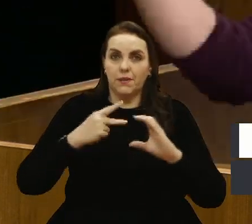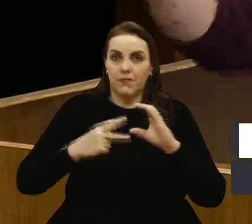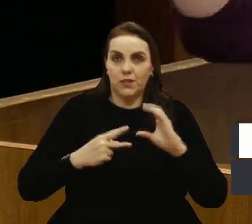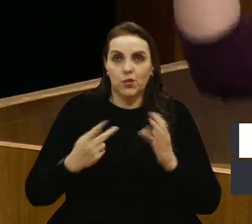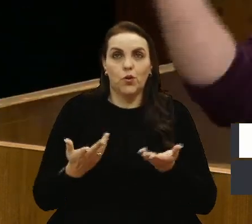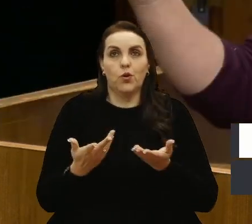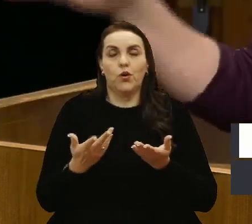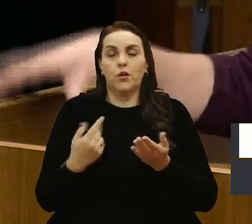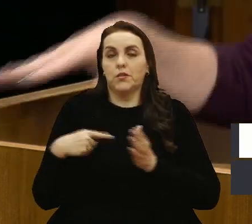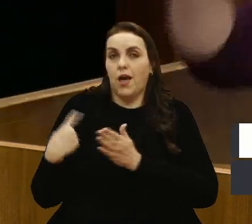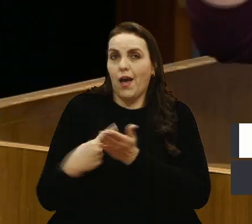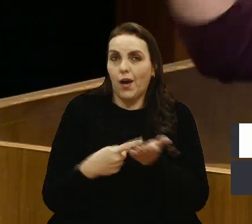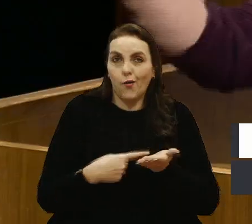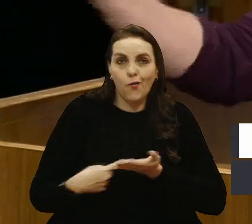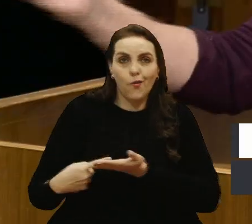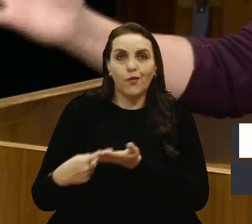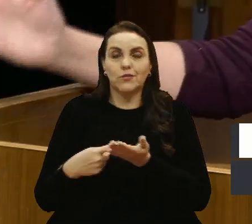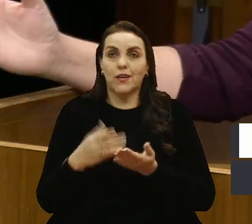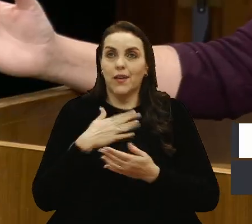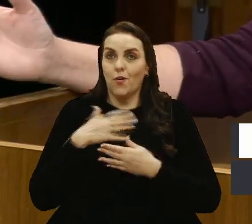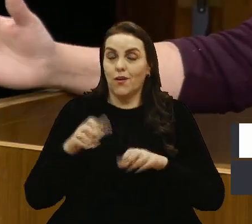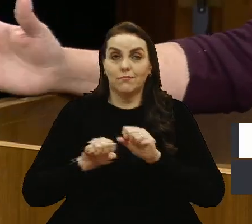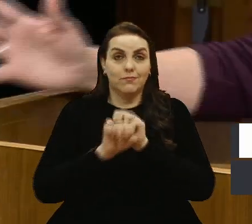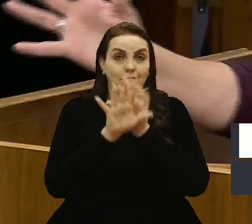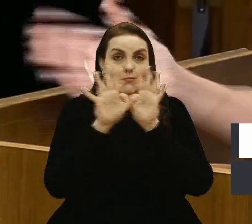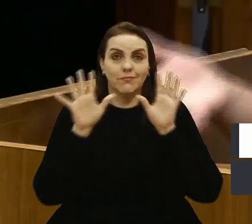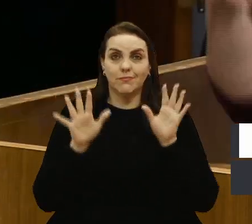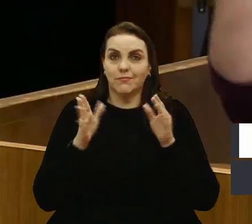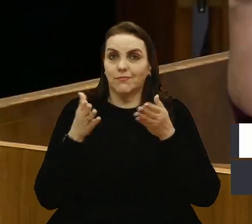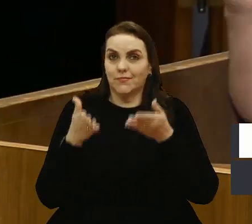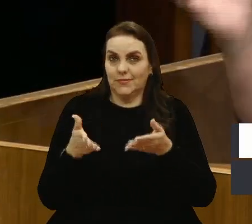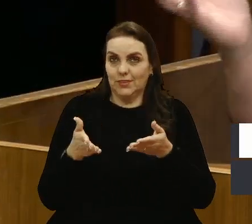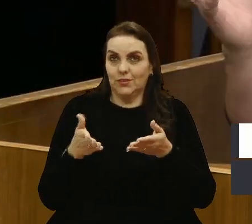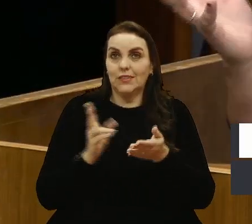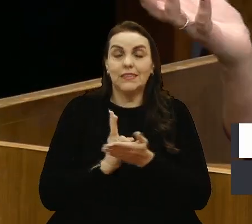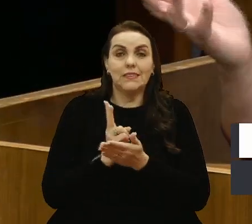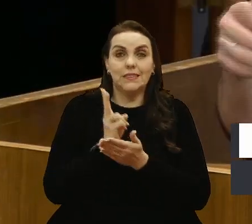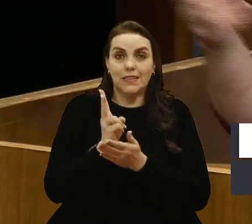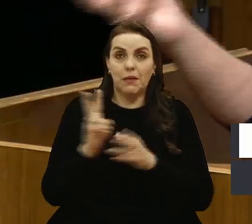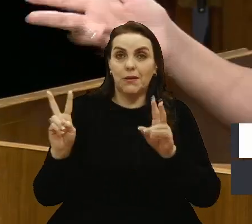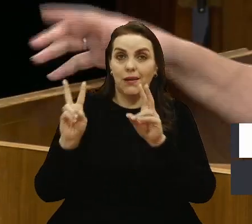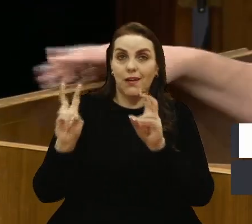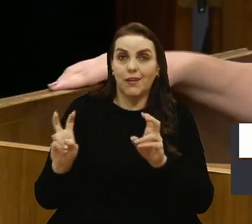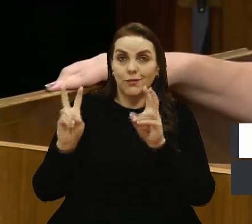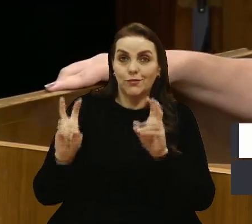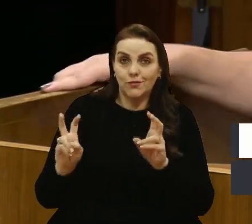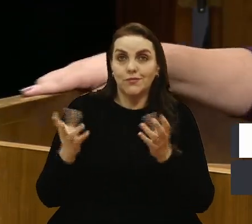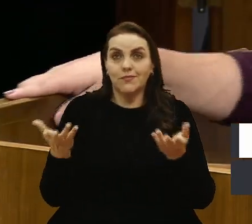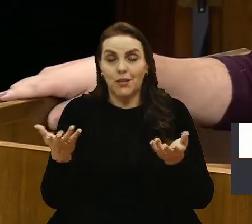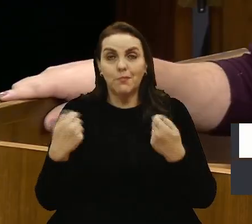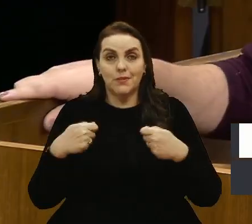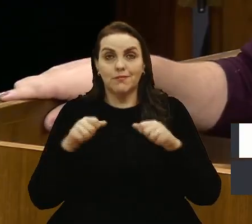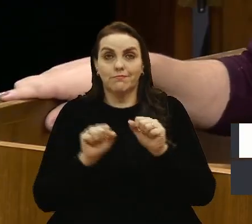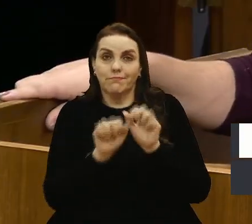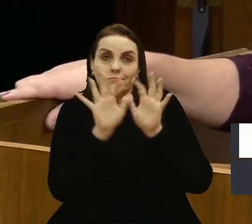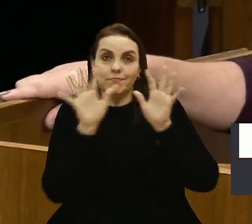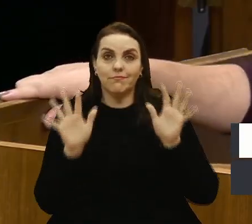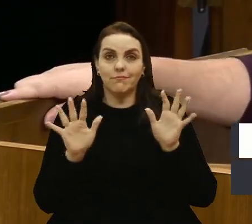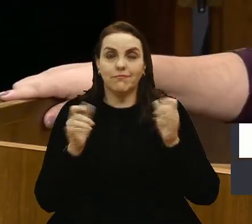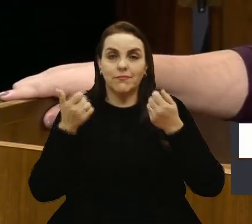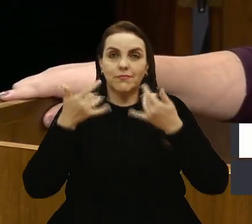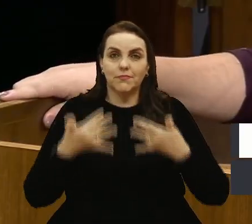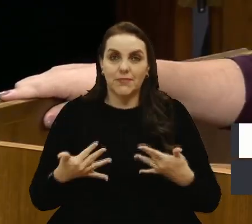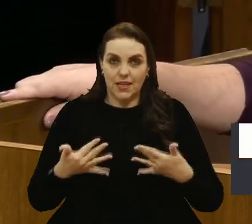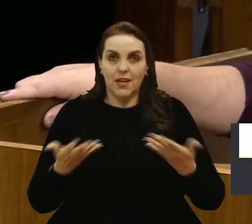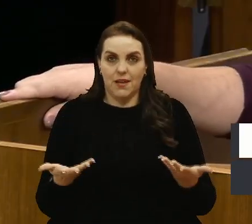sobre acordos e tudo mais, e eu quero deixar claro isso, né, porque cada vez que se levanta o assunto, então a gente tem que falar